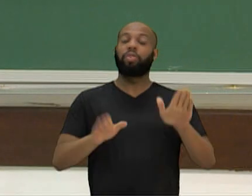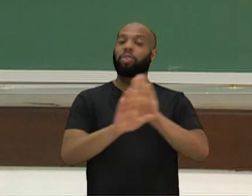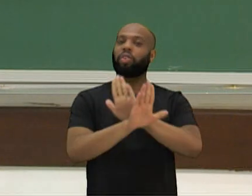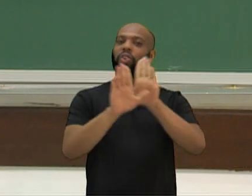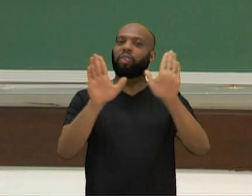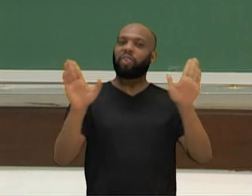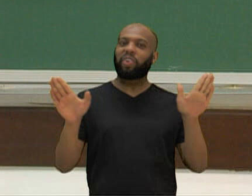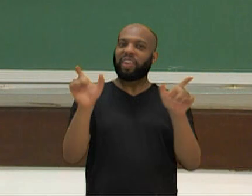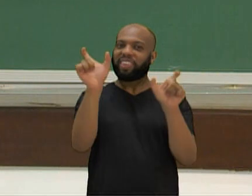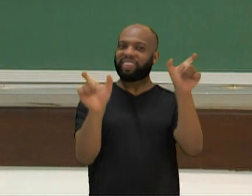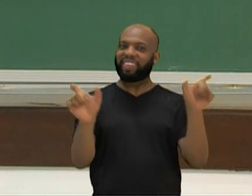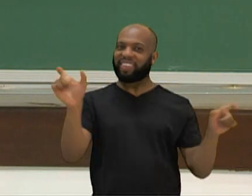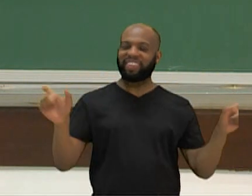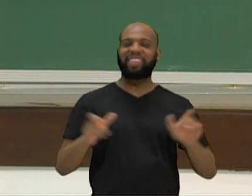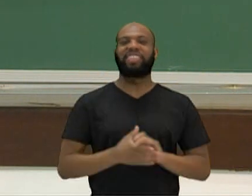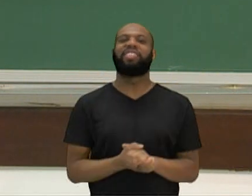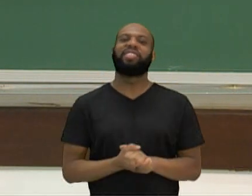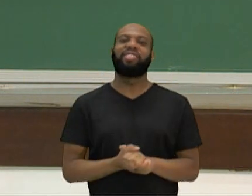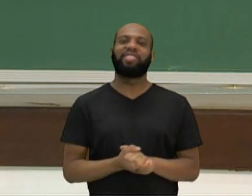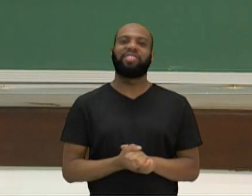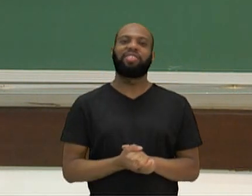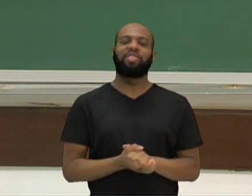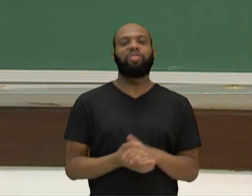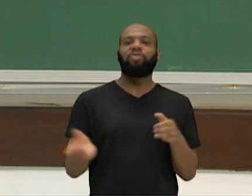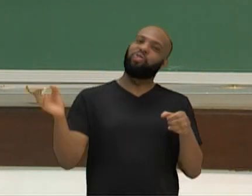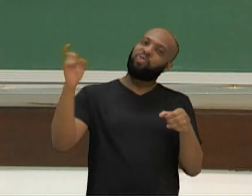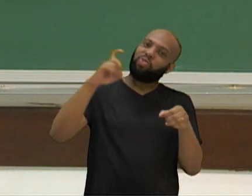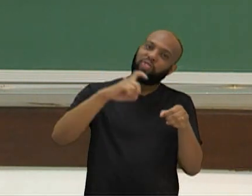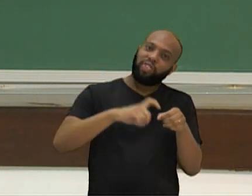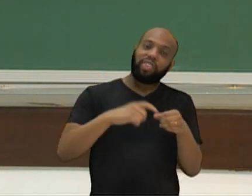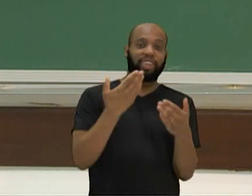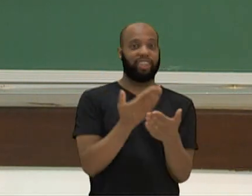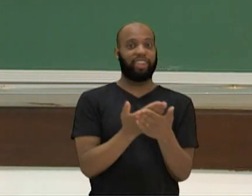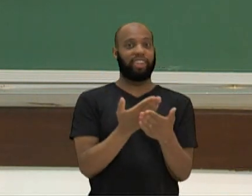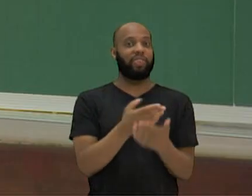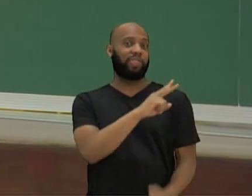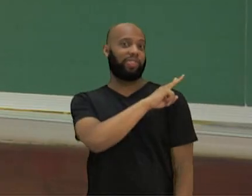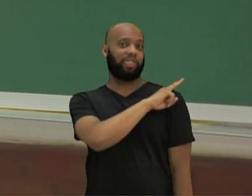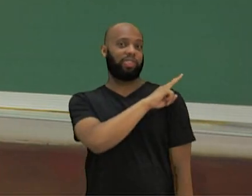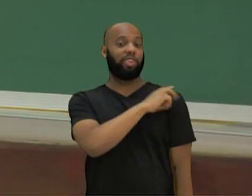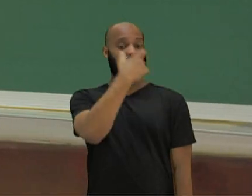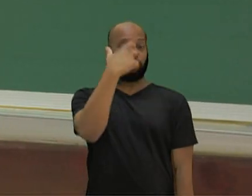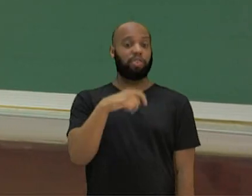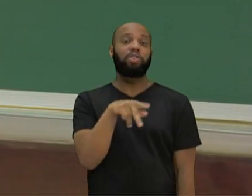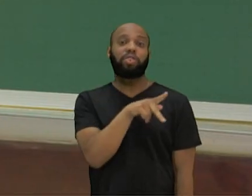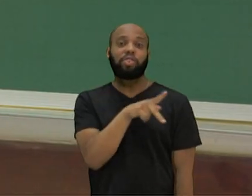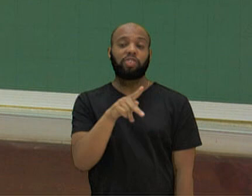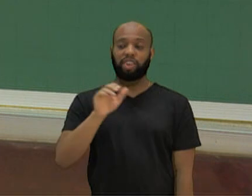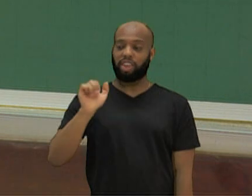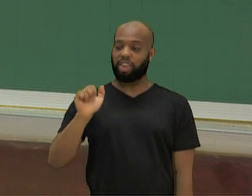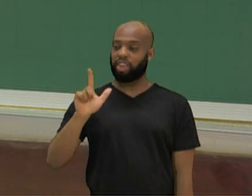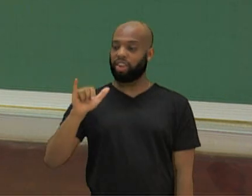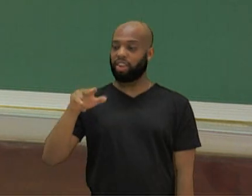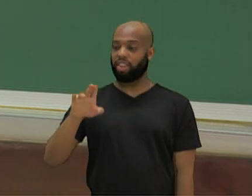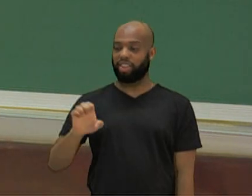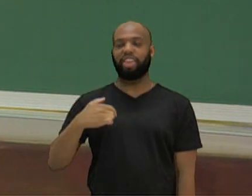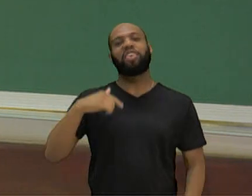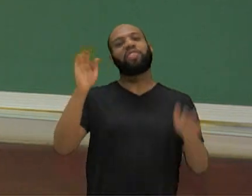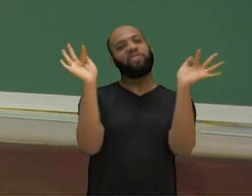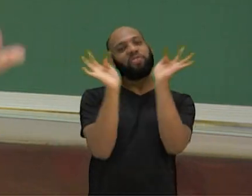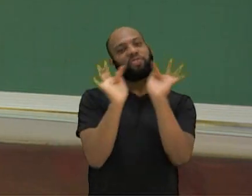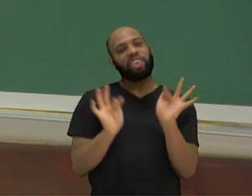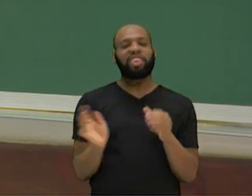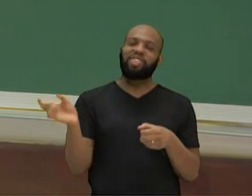Olá, pessoas! Voltamos aqui com as aulas de segundo ano. Eu sou a professora Aline, muito feliz